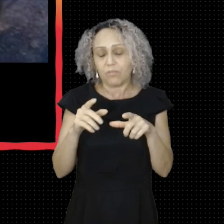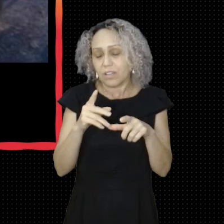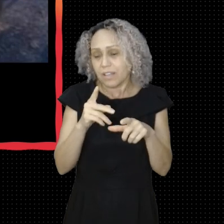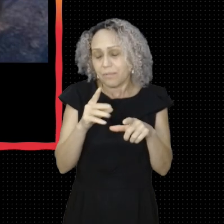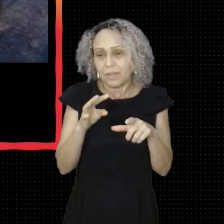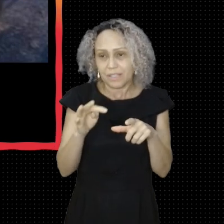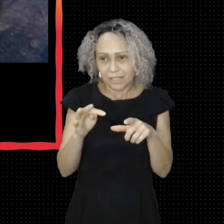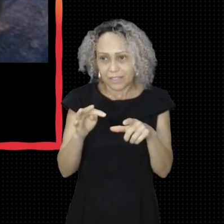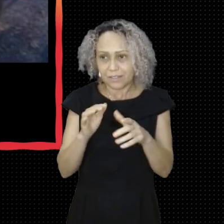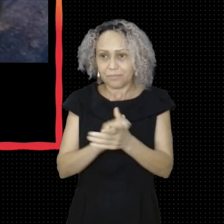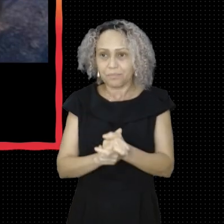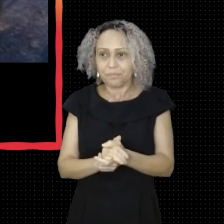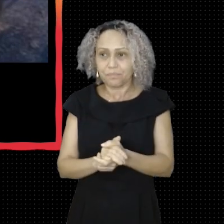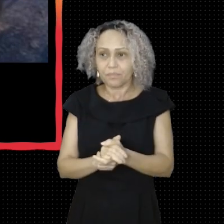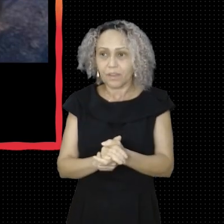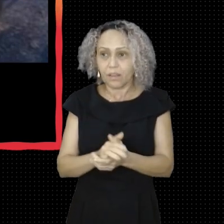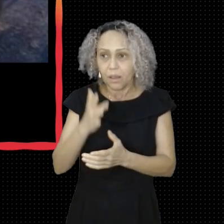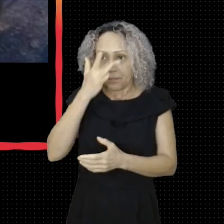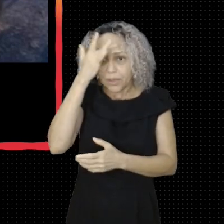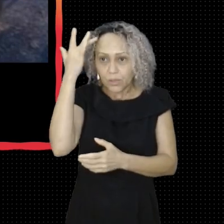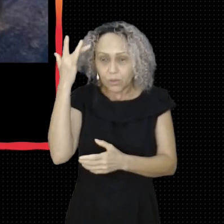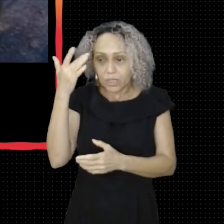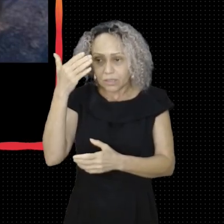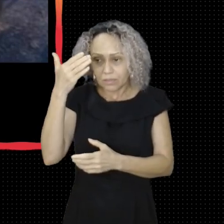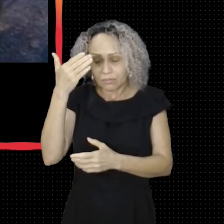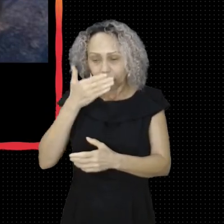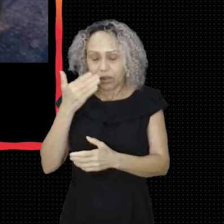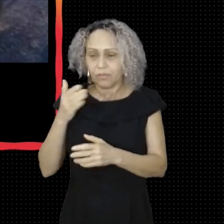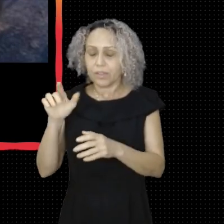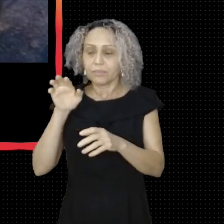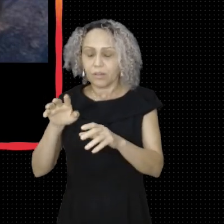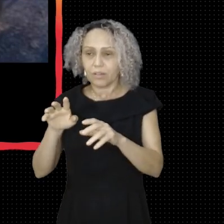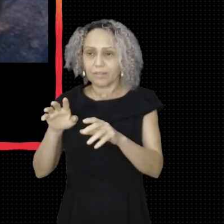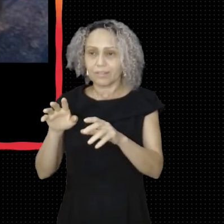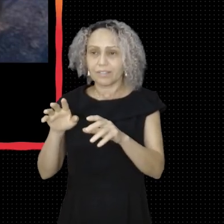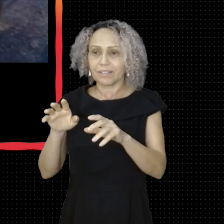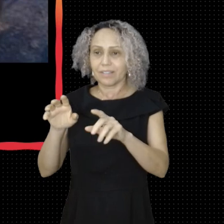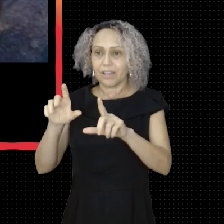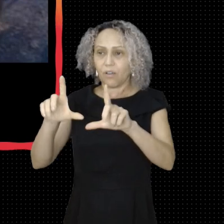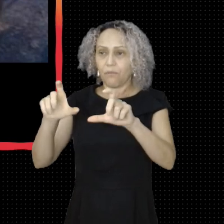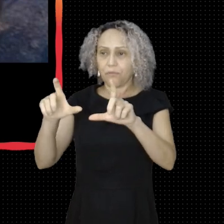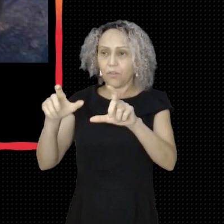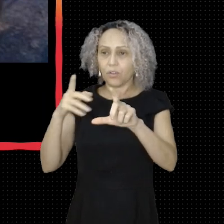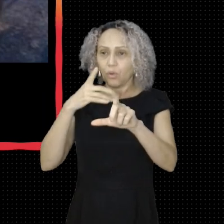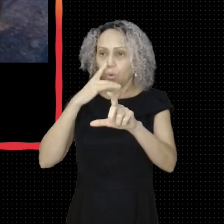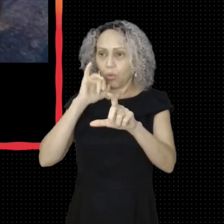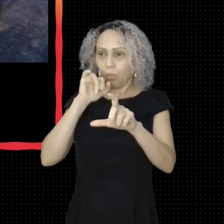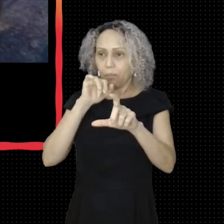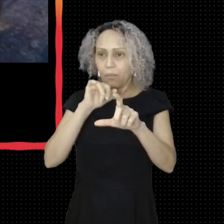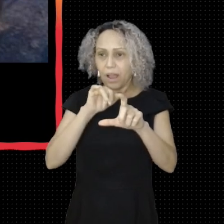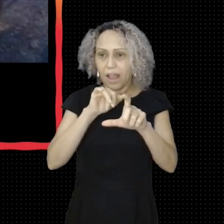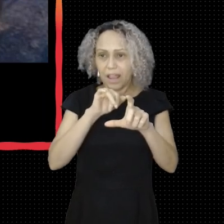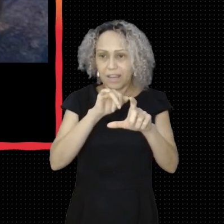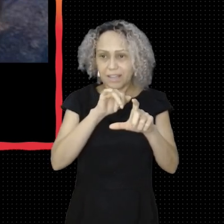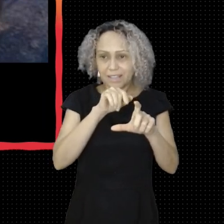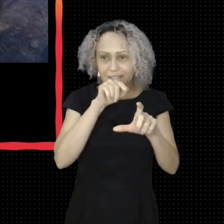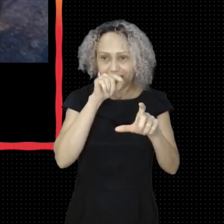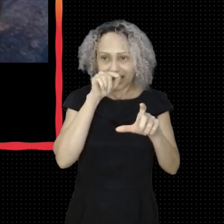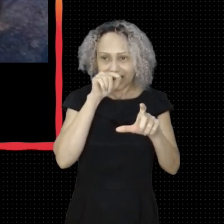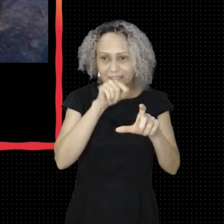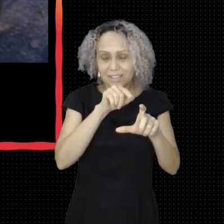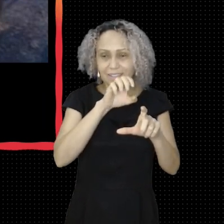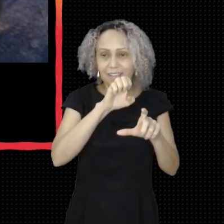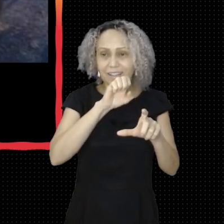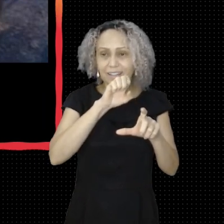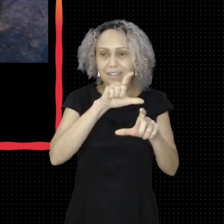Elisa. Gente, pra quem não tá vendo, o pai da Elisa é a cara do Lula. Aliás, a própria